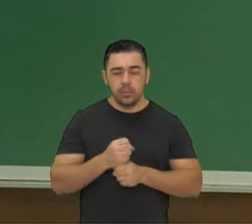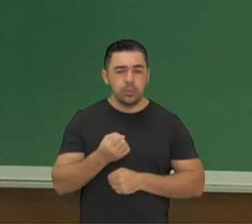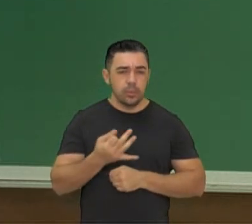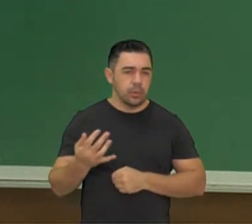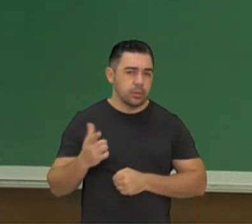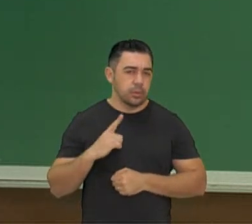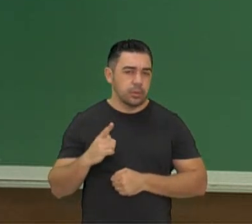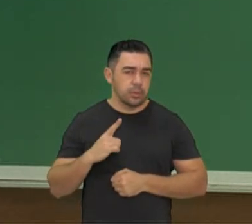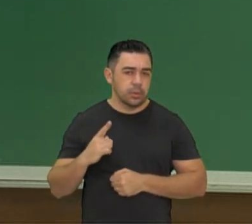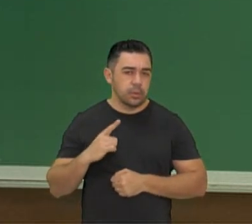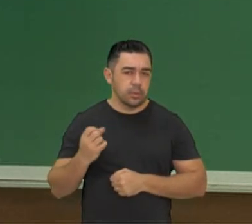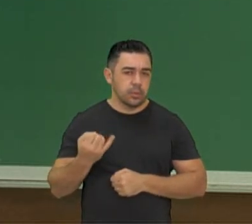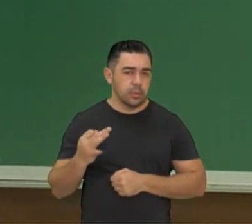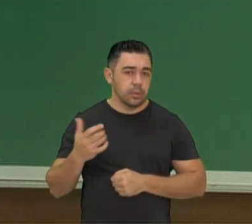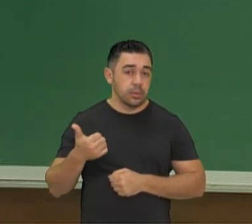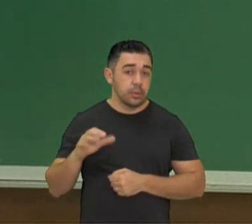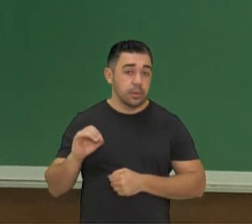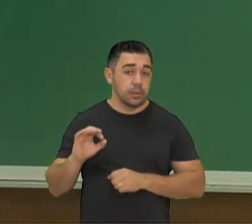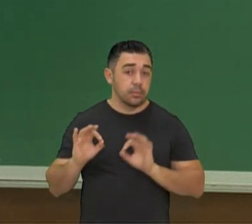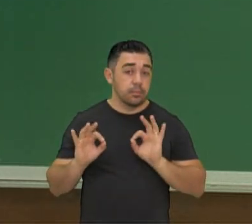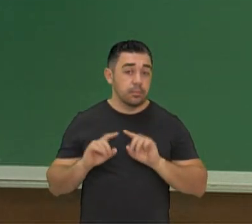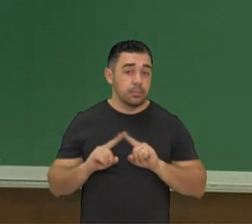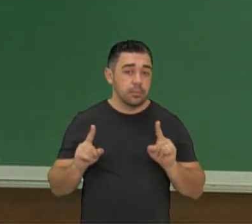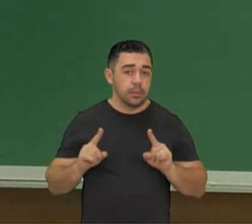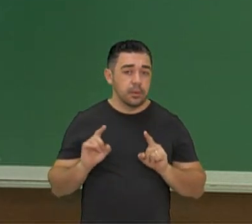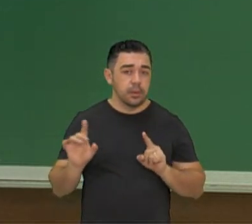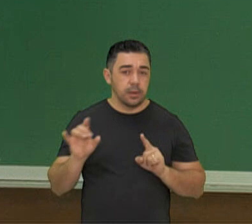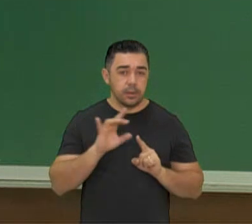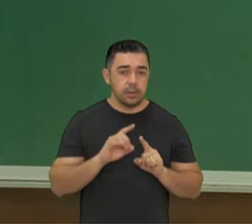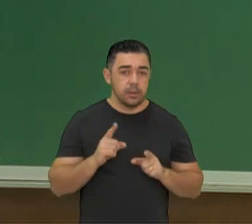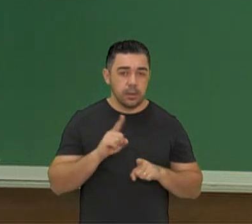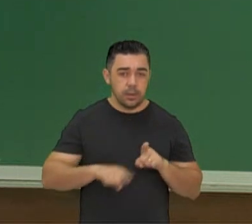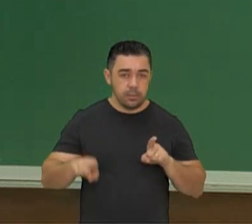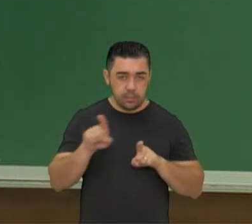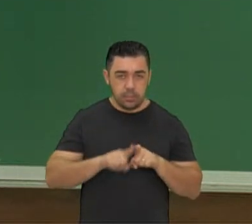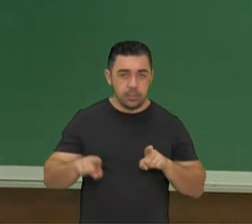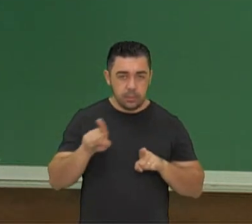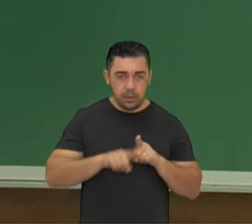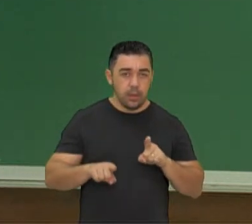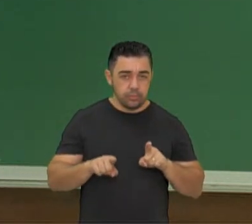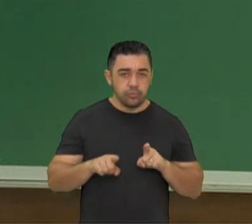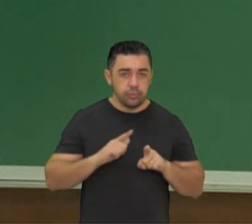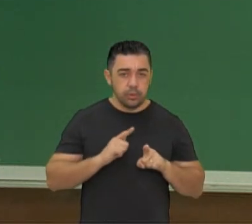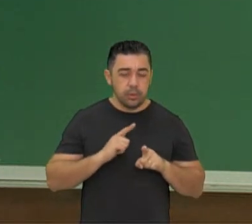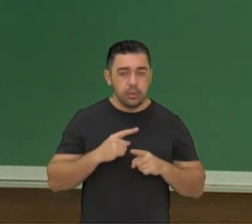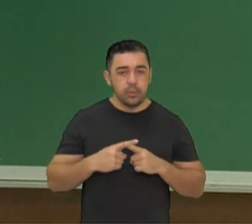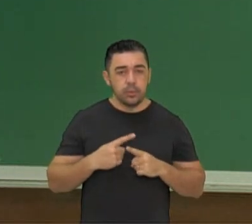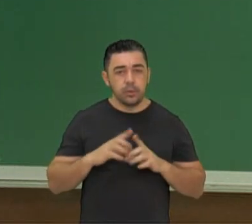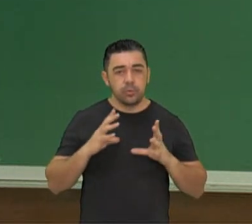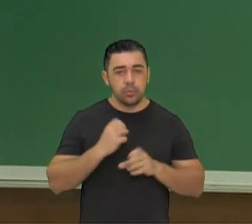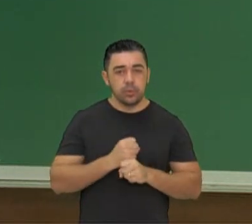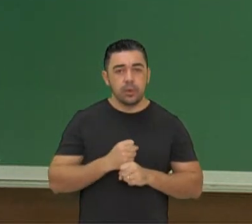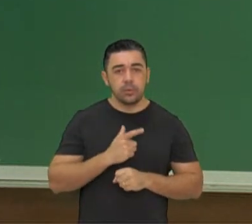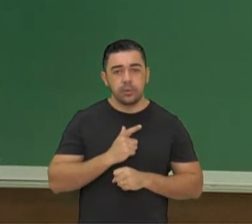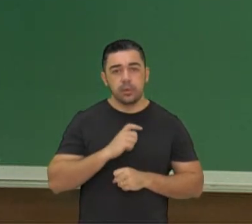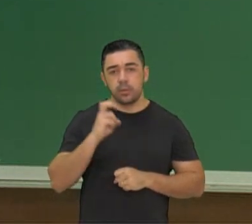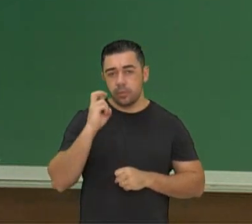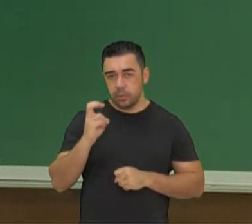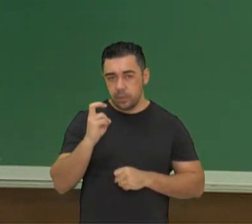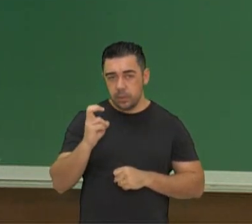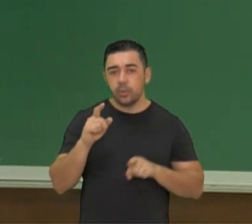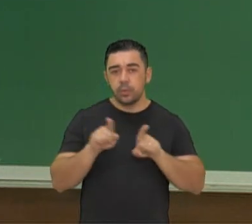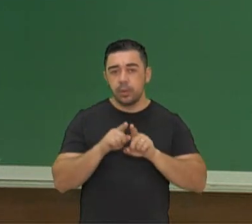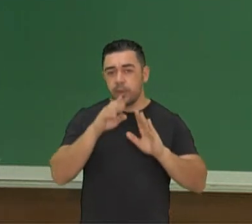dá? Dá 10. Só que daí, como cada diagonal é repetida por causa dos 2 vértices, eu tenho ao todo 5